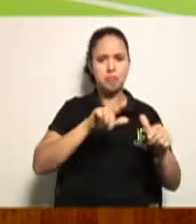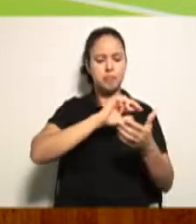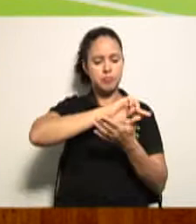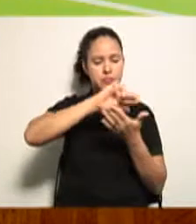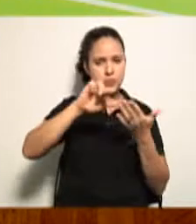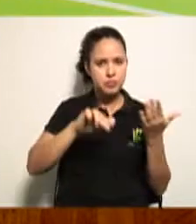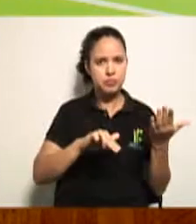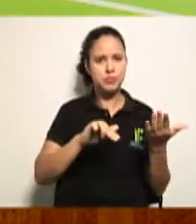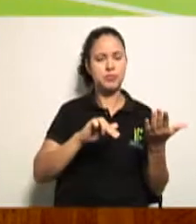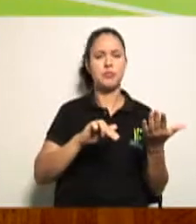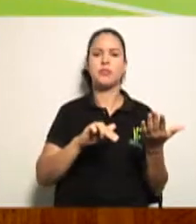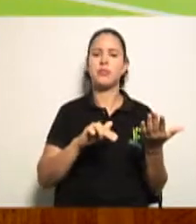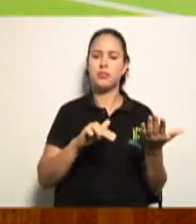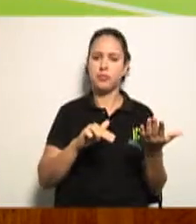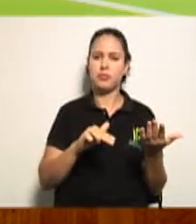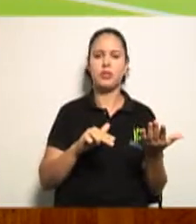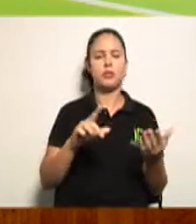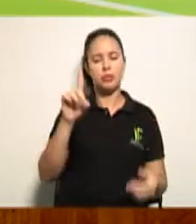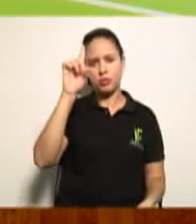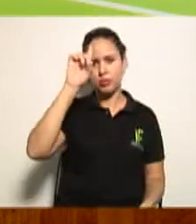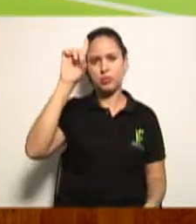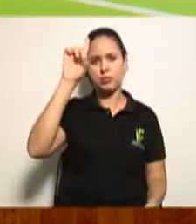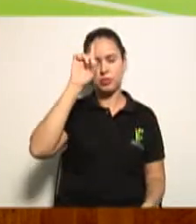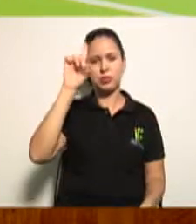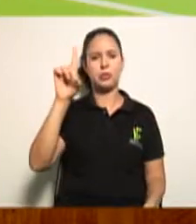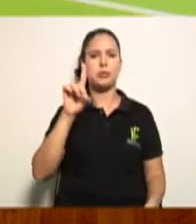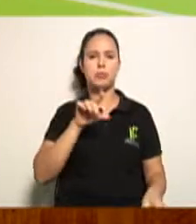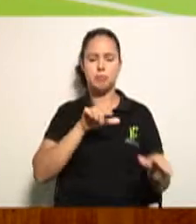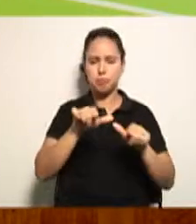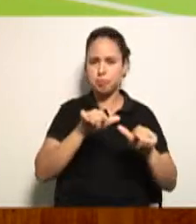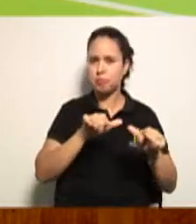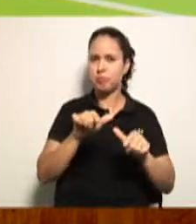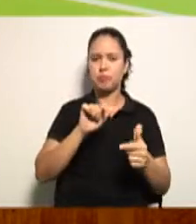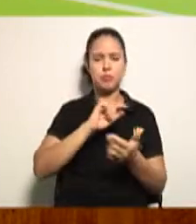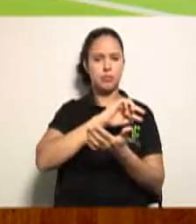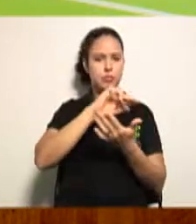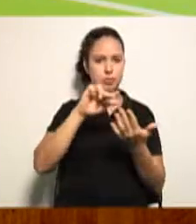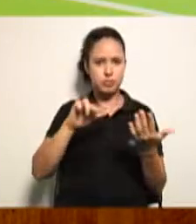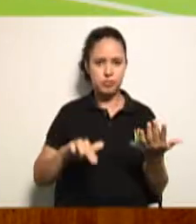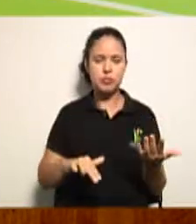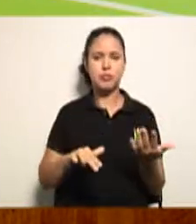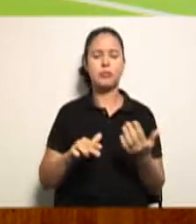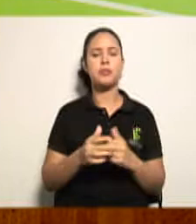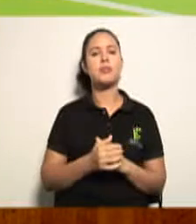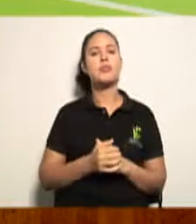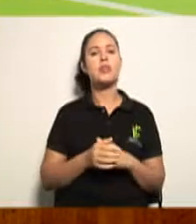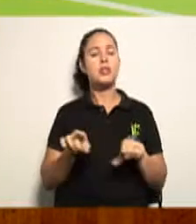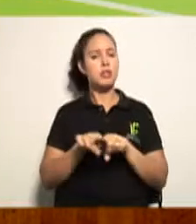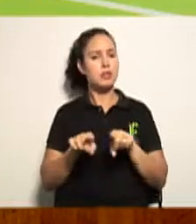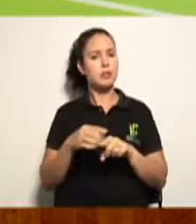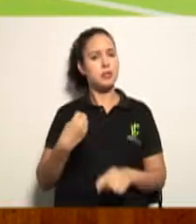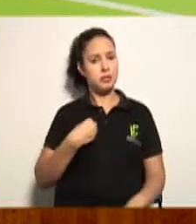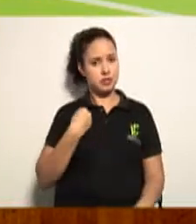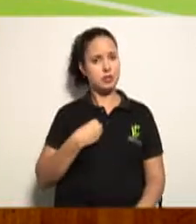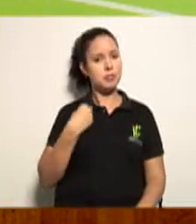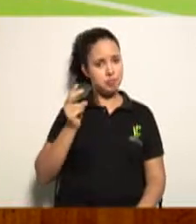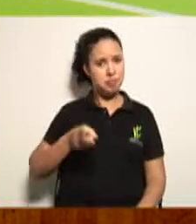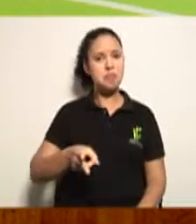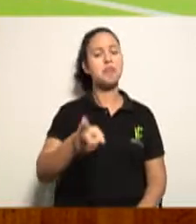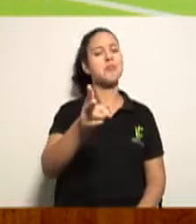as tarefas que temos que preparar, os trabalhos, tantas coisas. Fora que a vida continua, né,